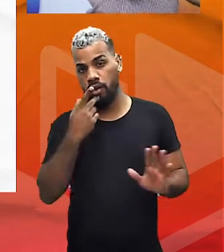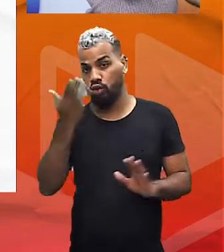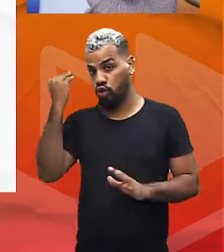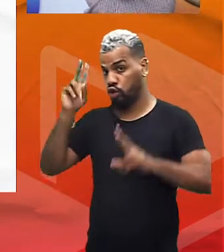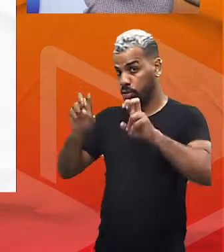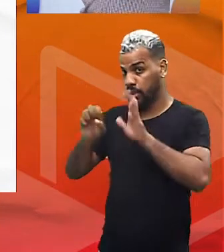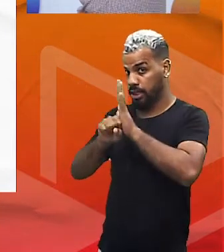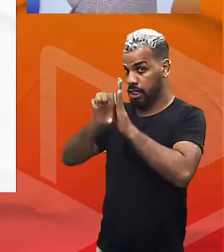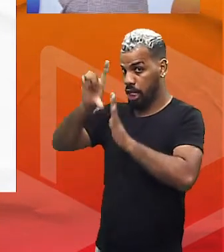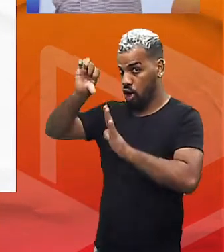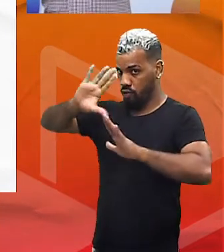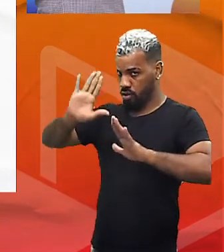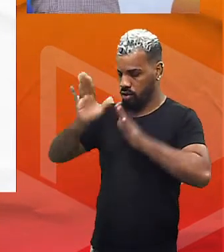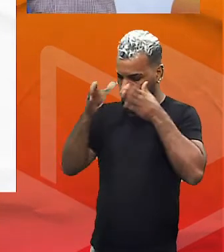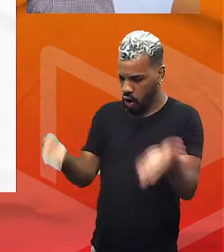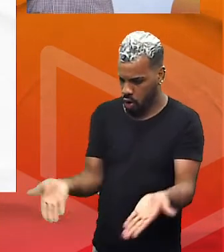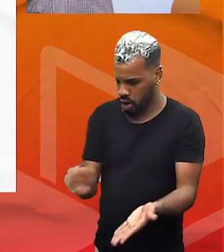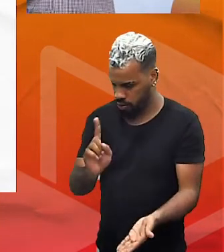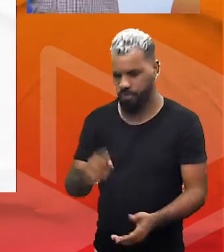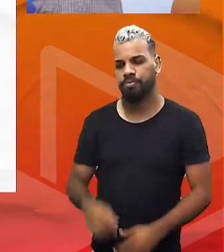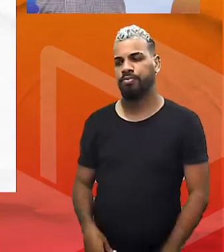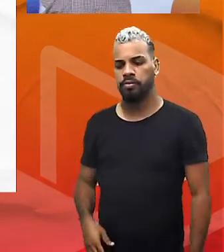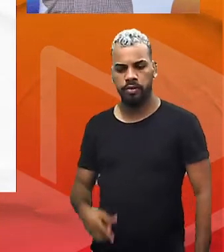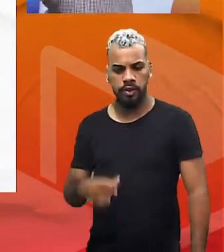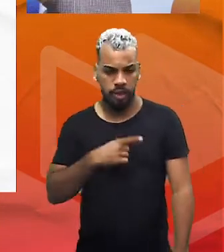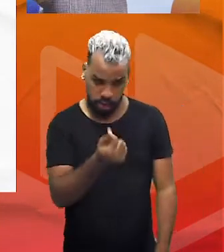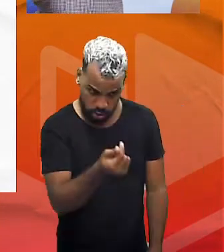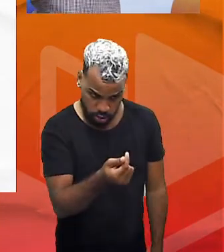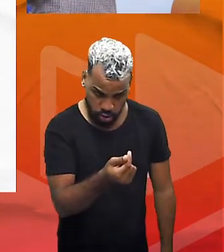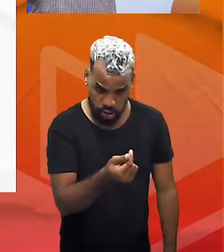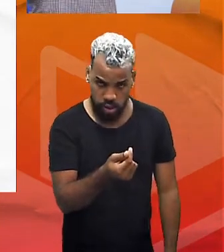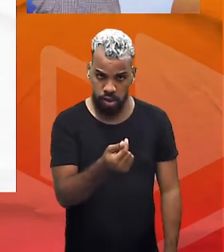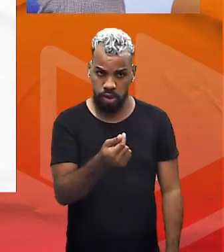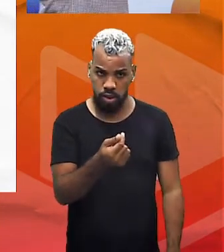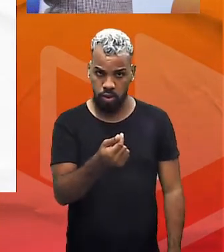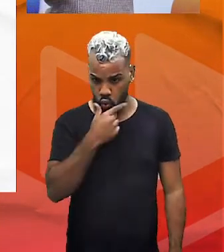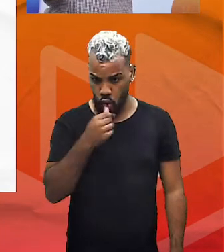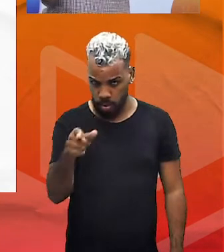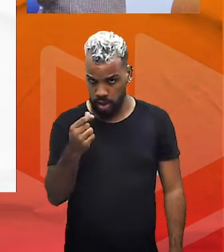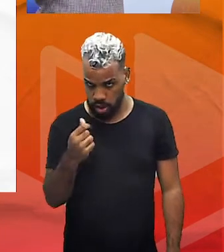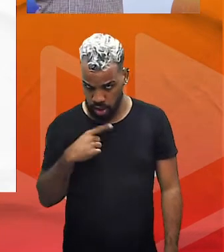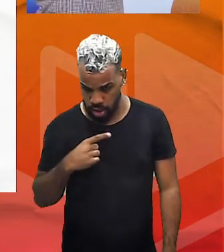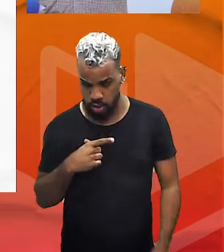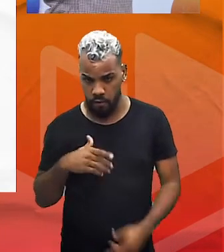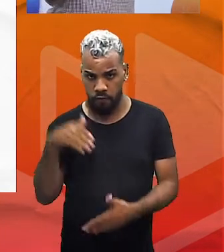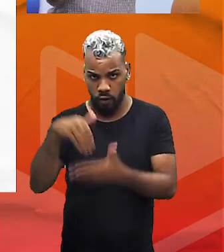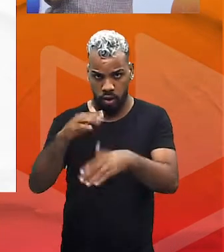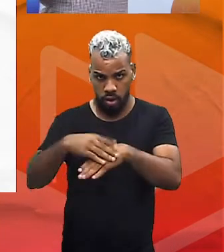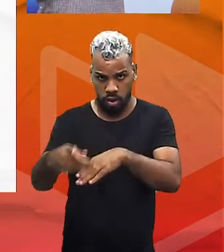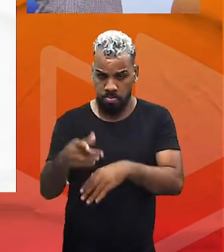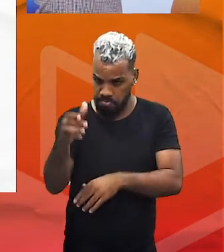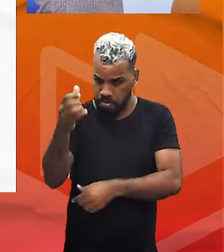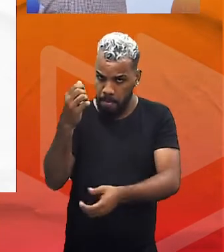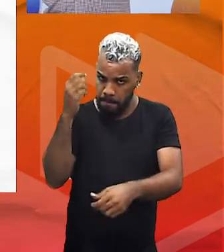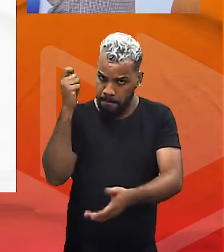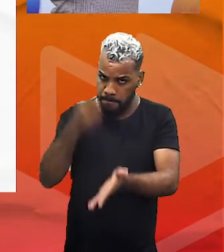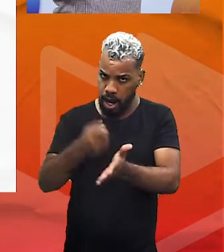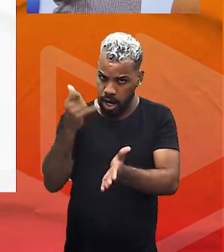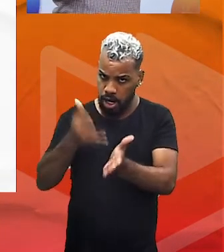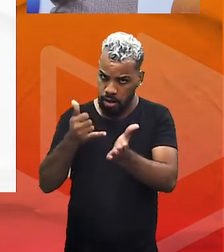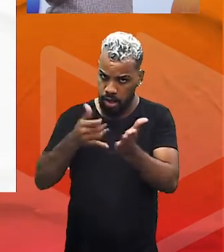XIX. Então, tem um dinheiro? Então é ele que vota? É ele que produz riquezas? É ele que paga impostos? É ele